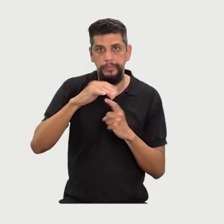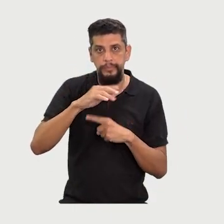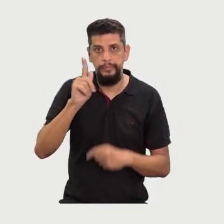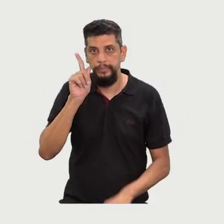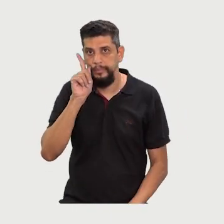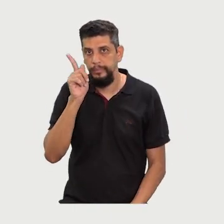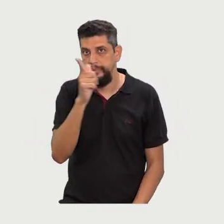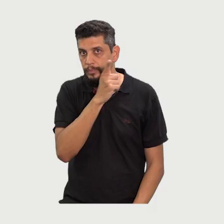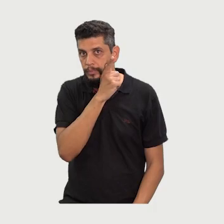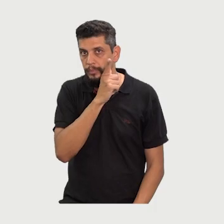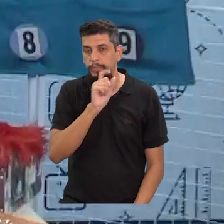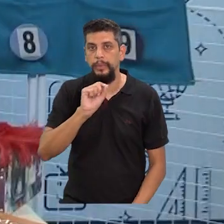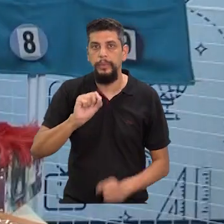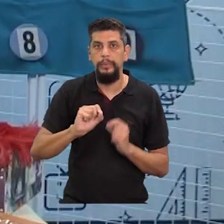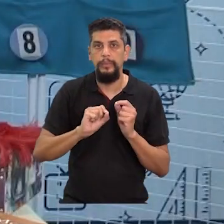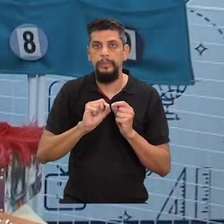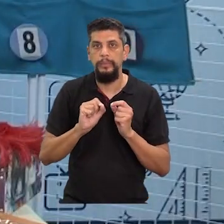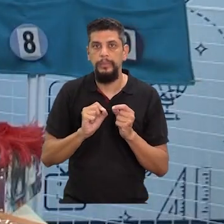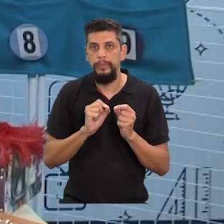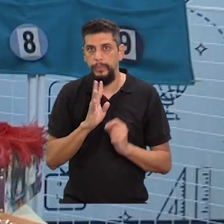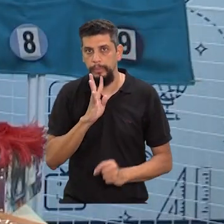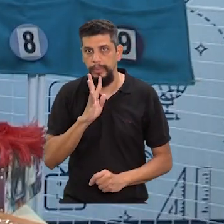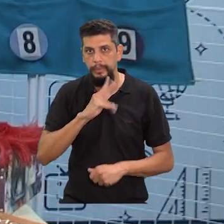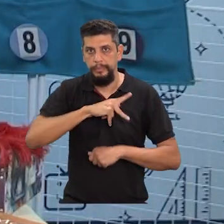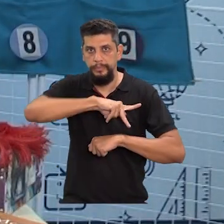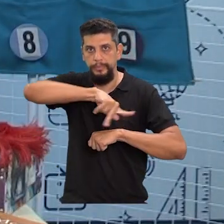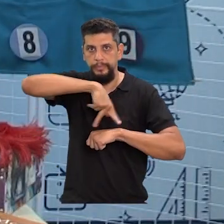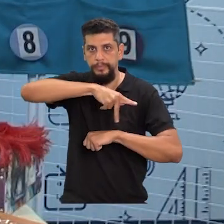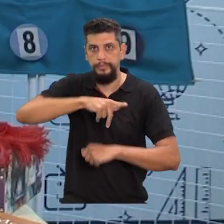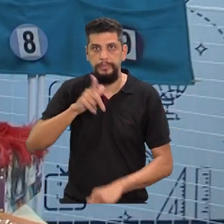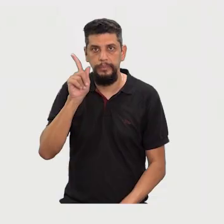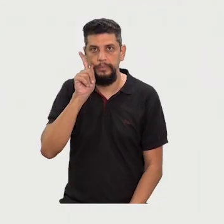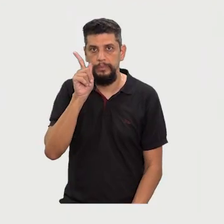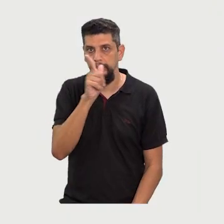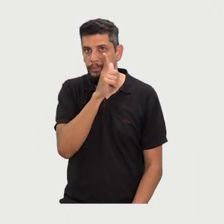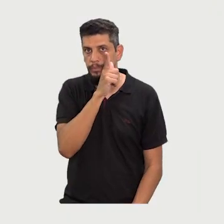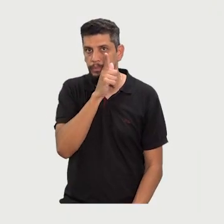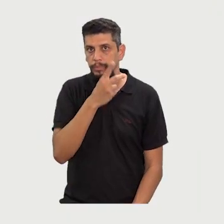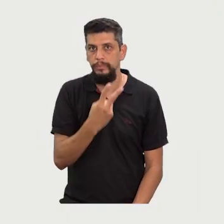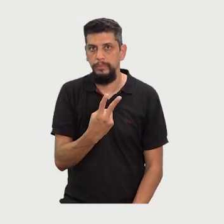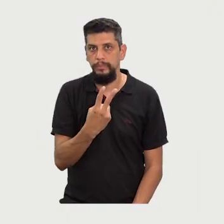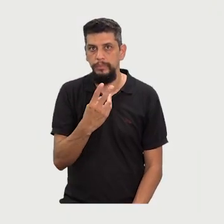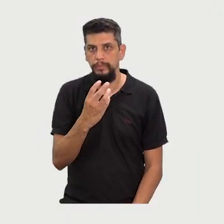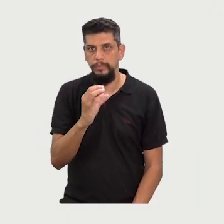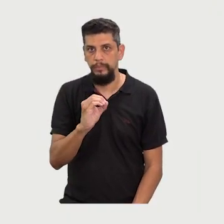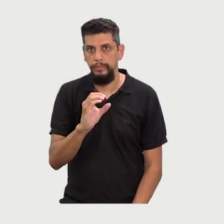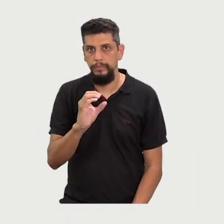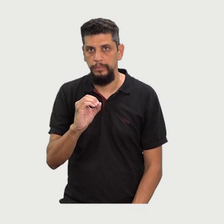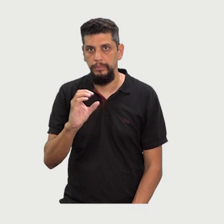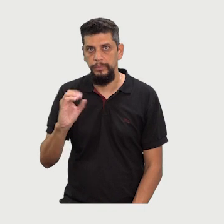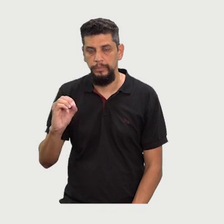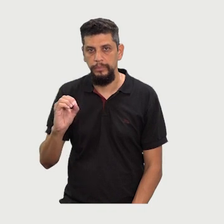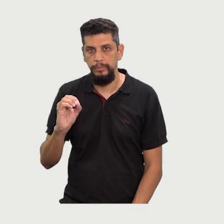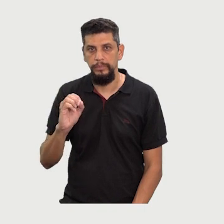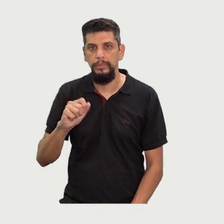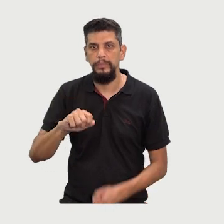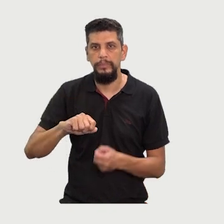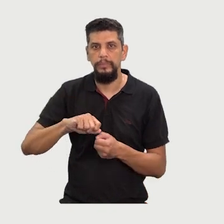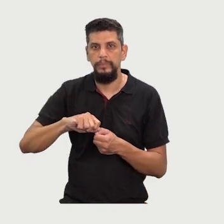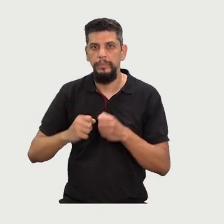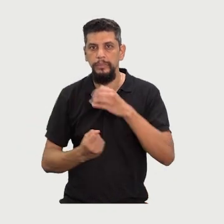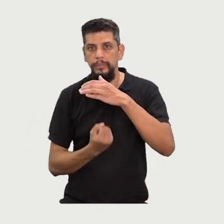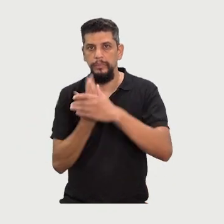sobre o que é, será a Grécia, né? Olha lá, foi por volta de 2000 anos antes de Cristo que surgiu